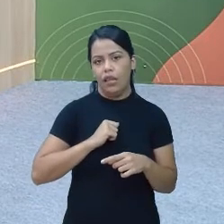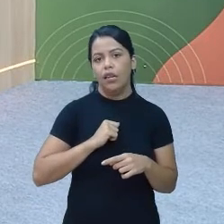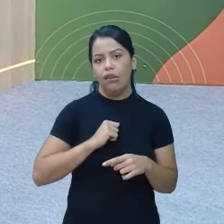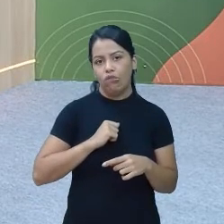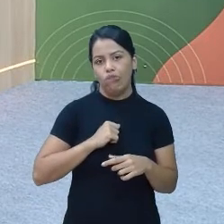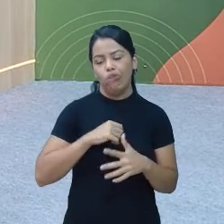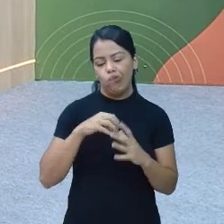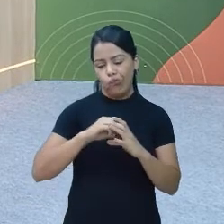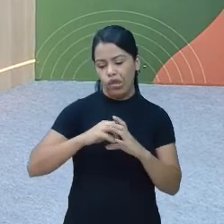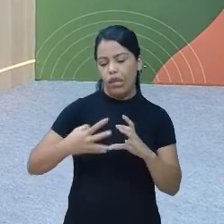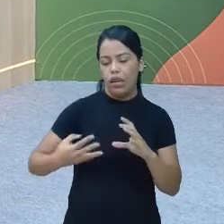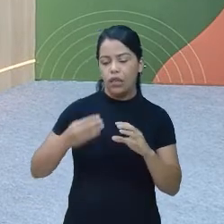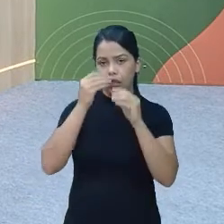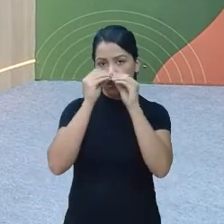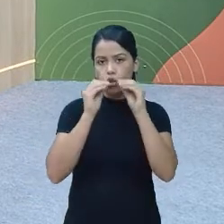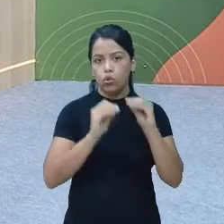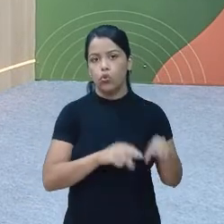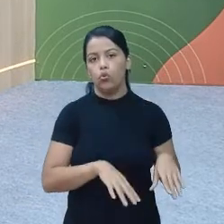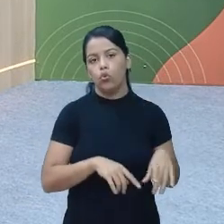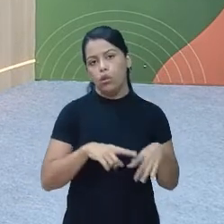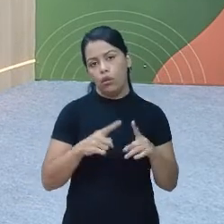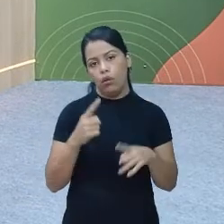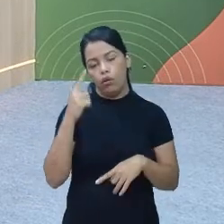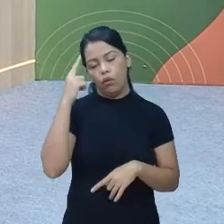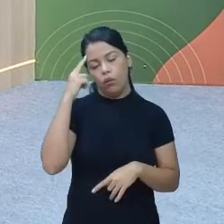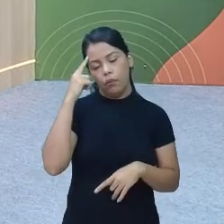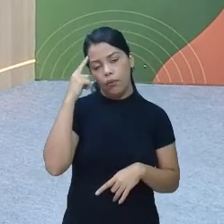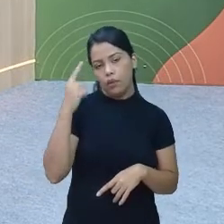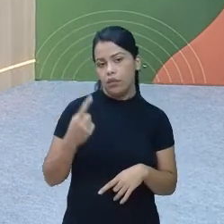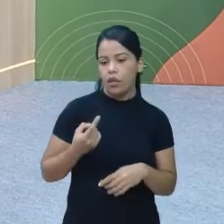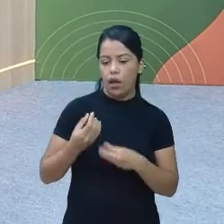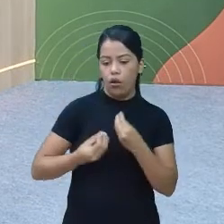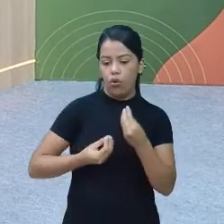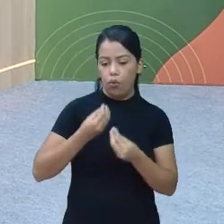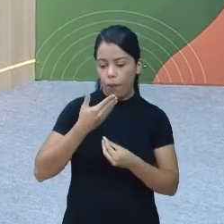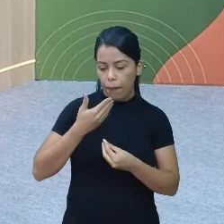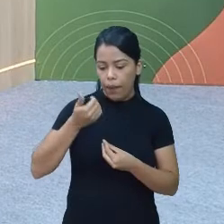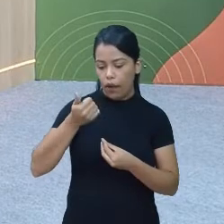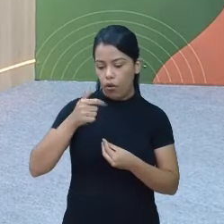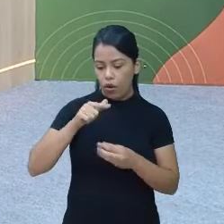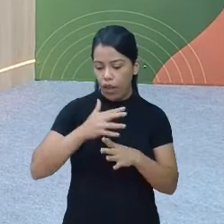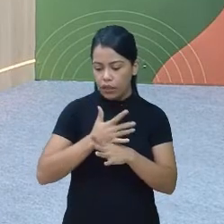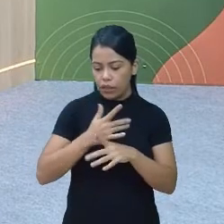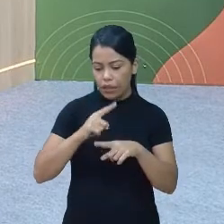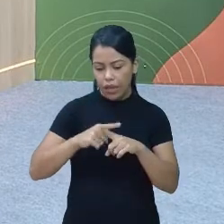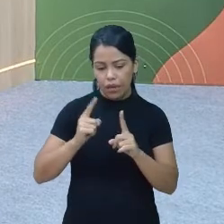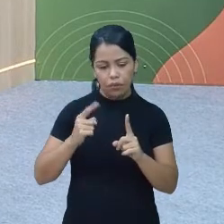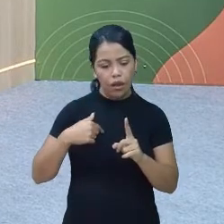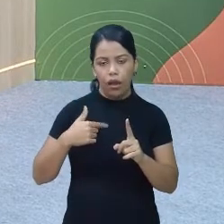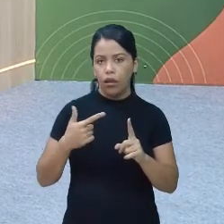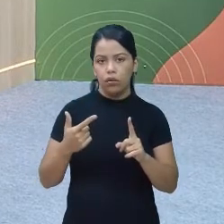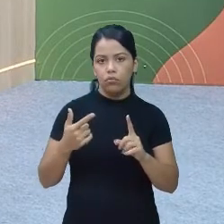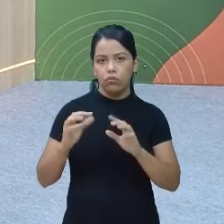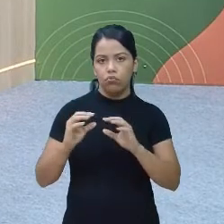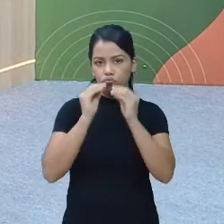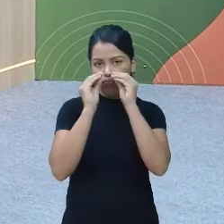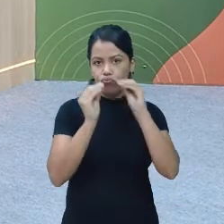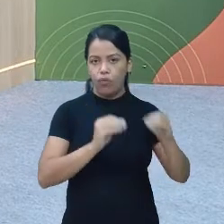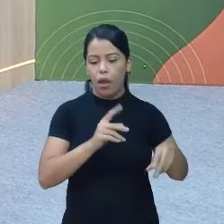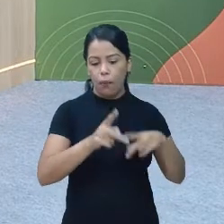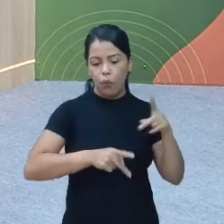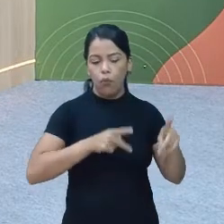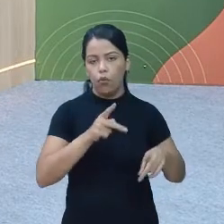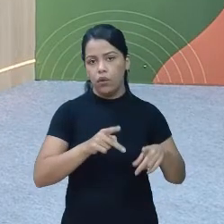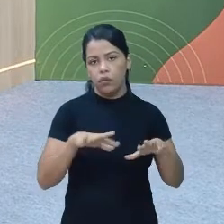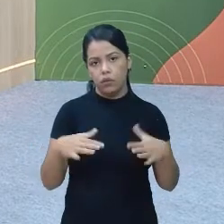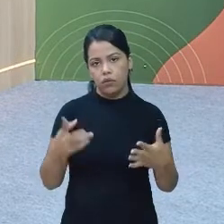de pensar a modernização da cidade sem contemplar, de fato, uma grande parcela da nossa população. Então,